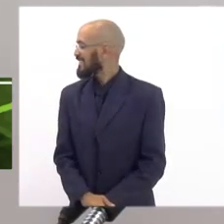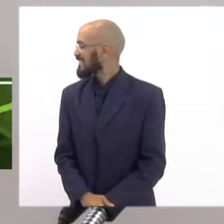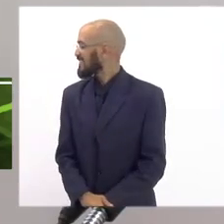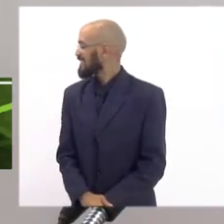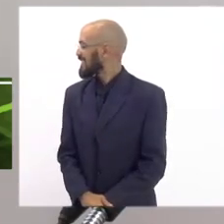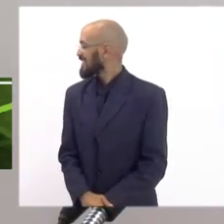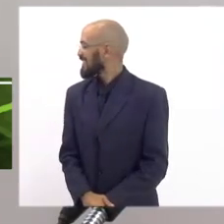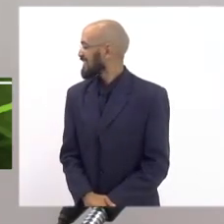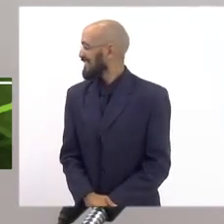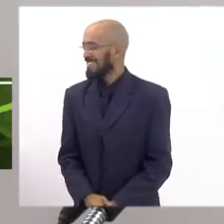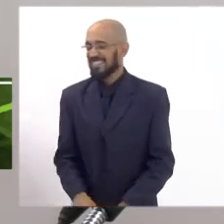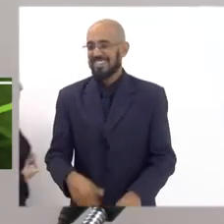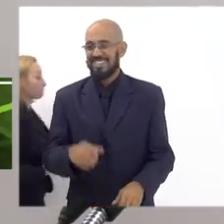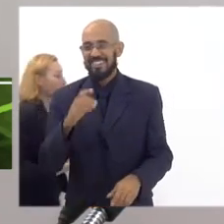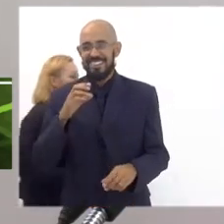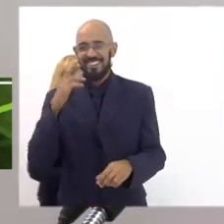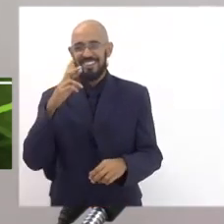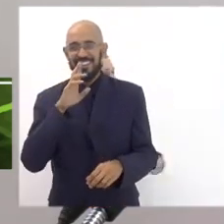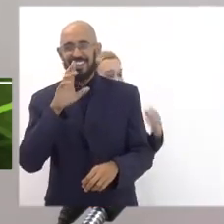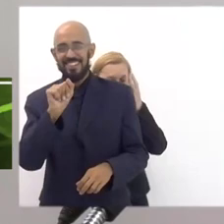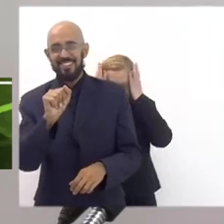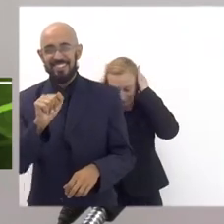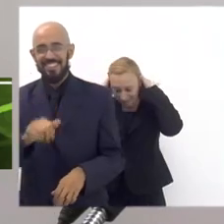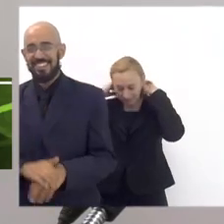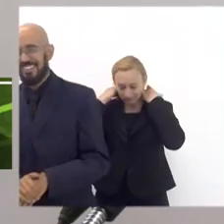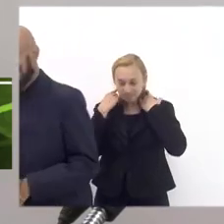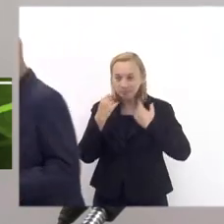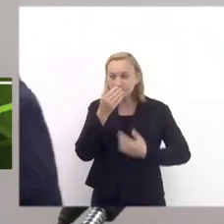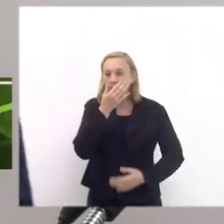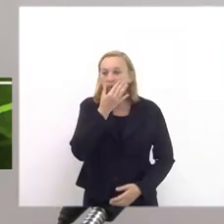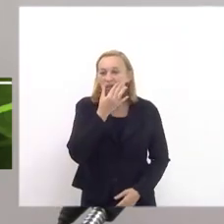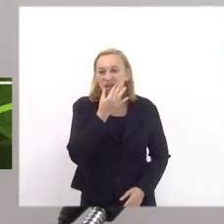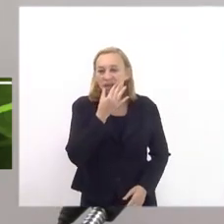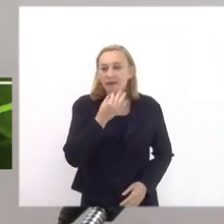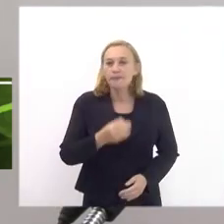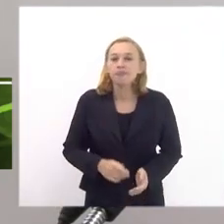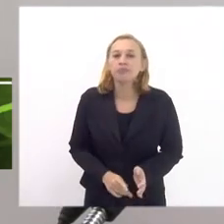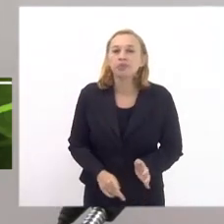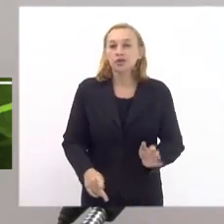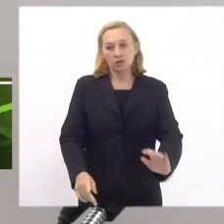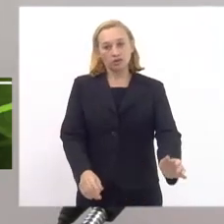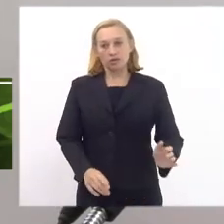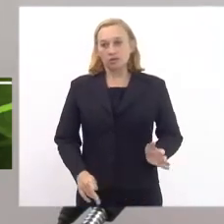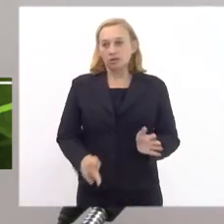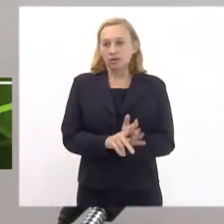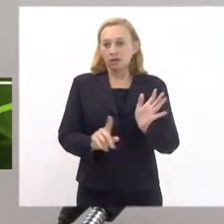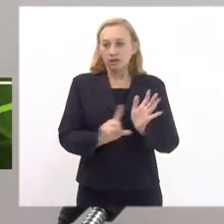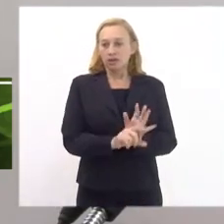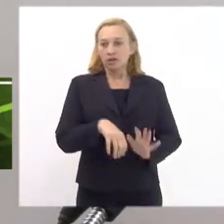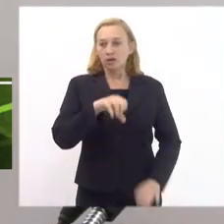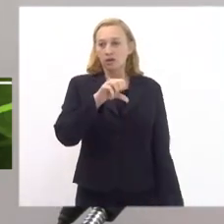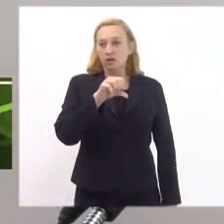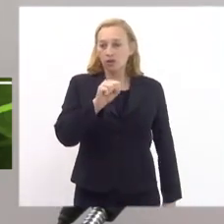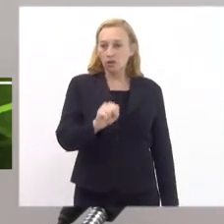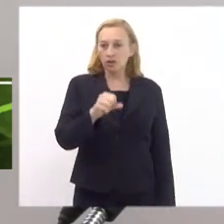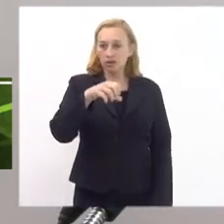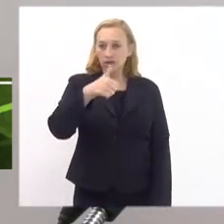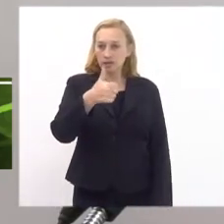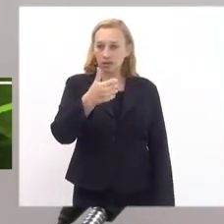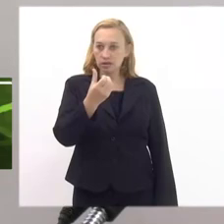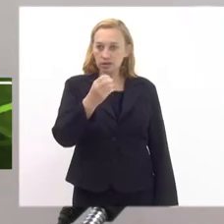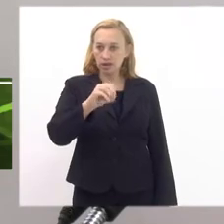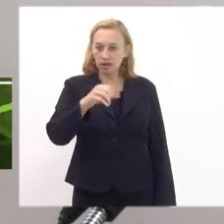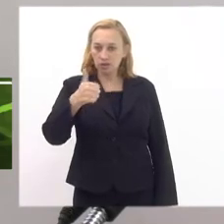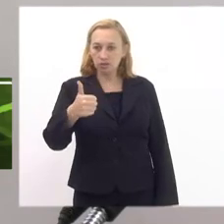15. Relator deputado Rodrigo Amorim. Projeto de resolução número 808-2021, autoria do deputado Ronaldo